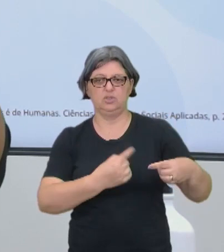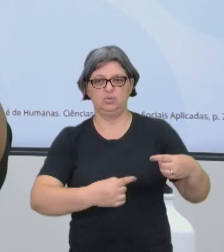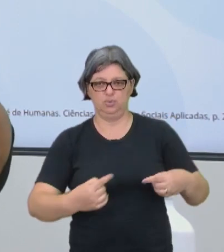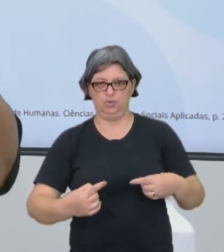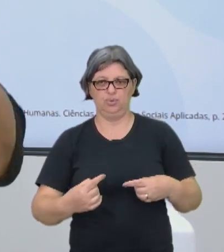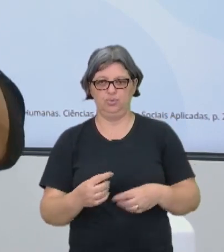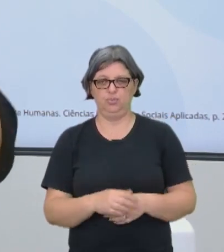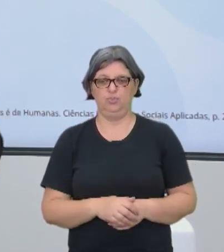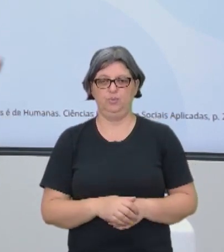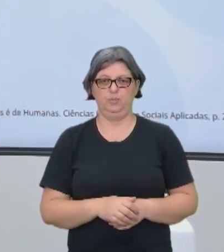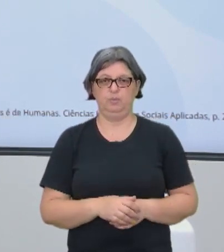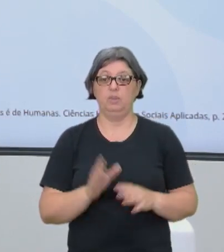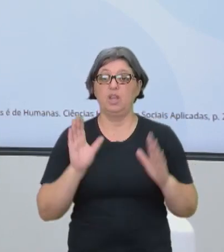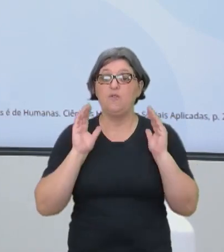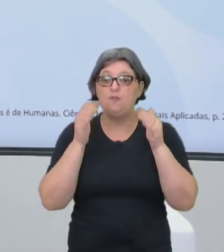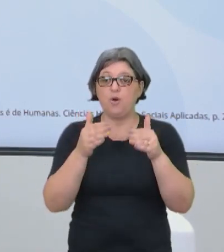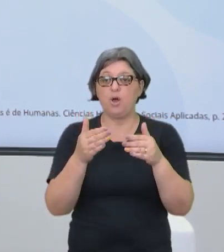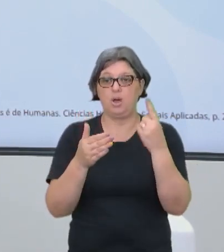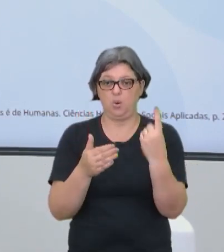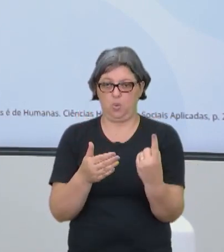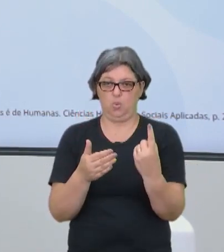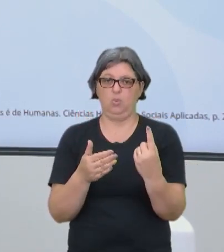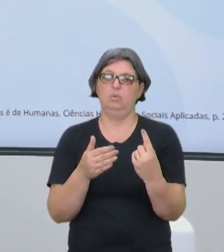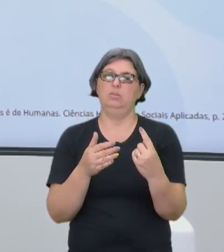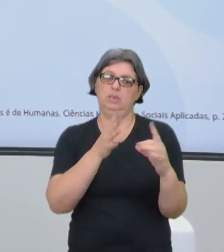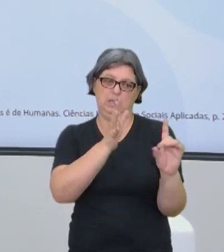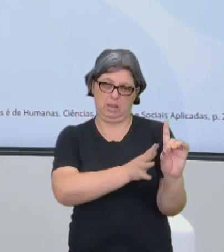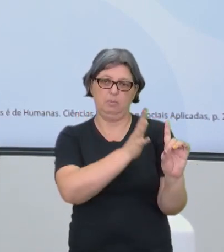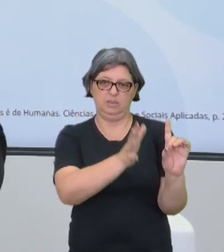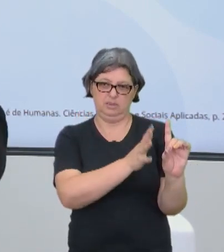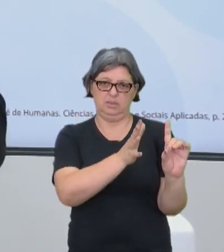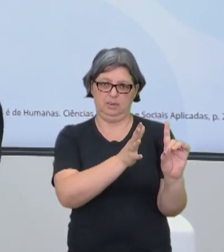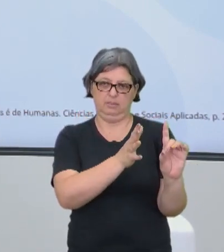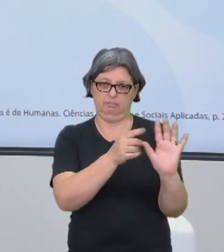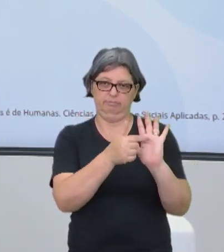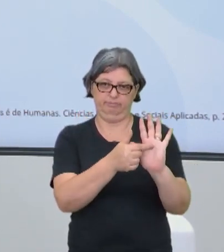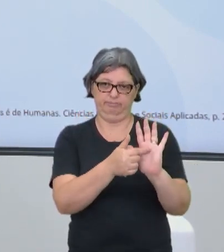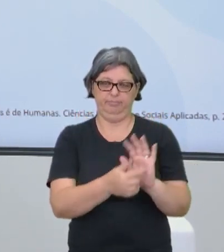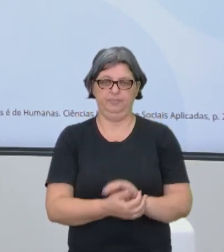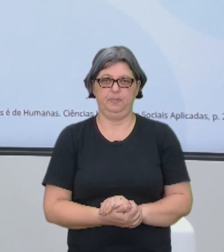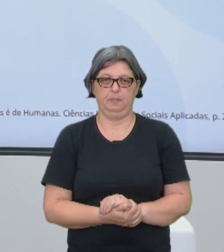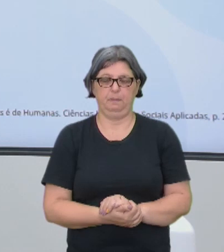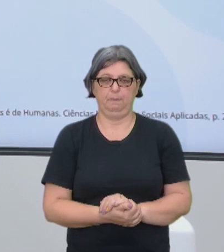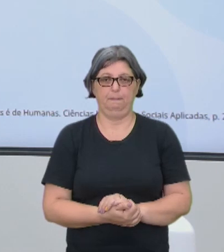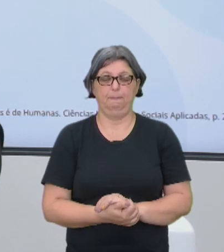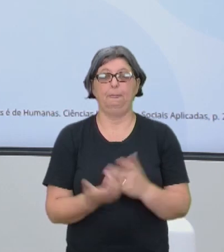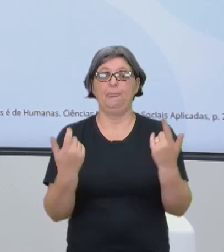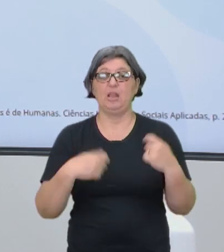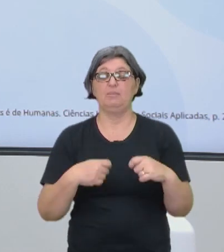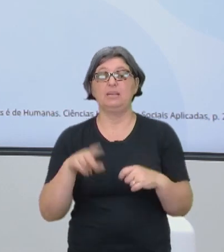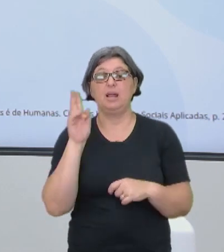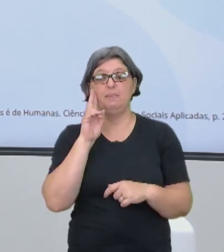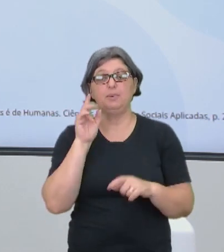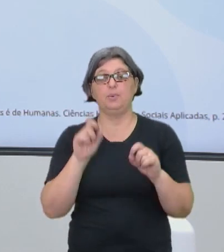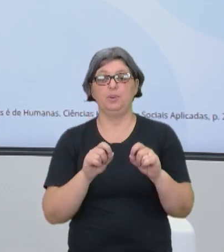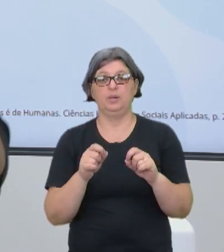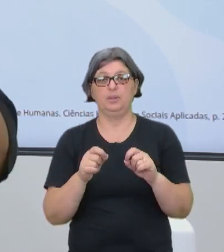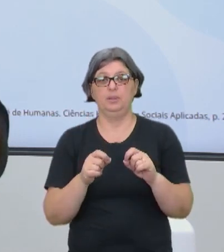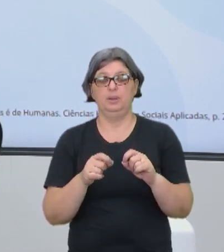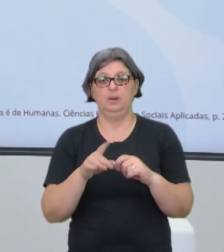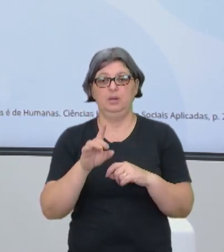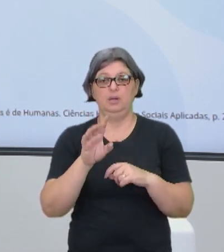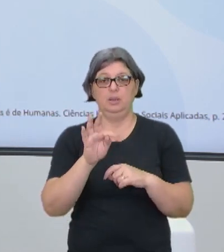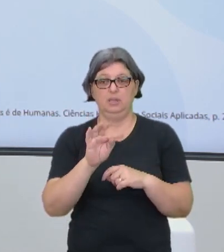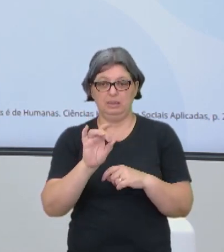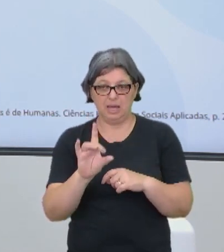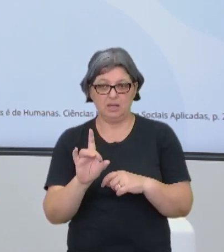e focar em um e apresentar o seu seminário, tudo bem? Então, para isso, você precisa lembrar, na apresentação TED